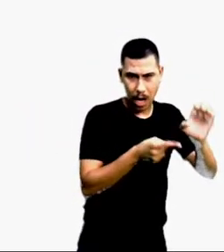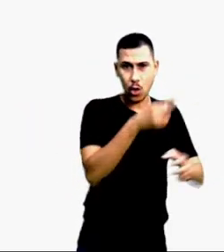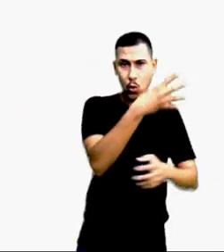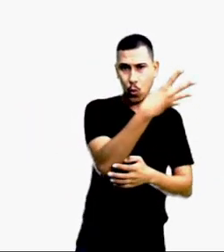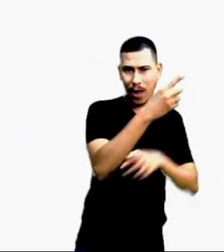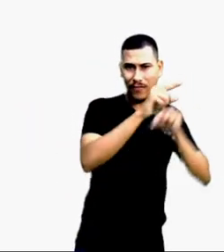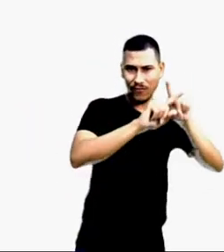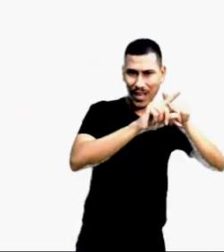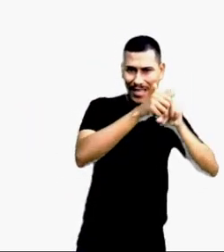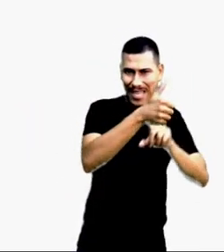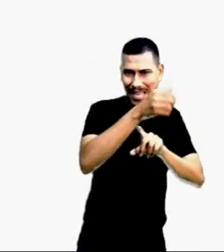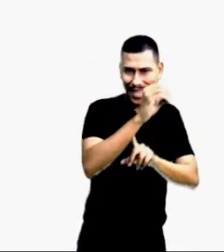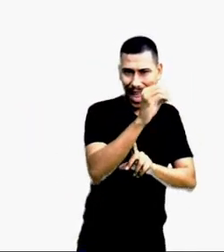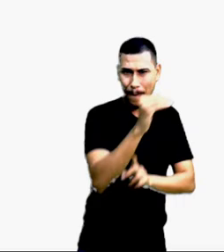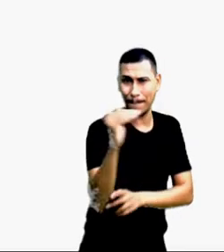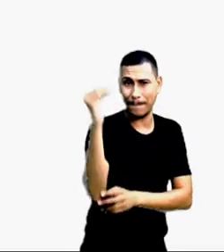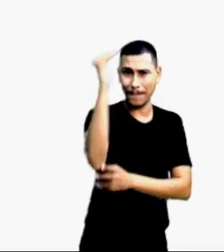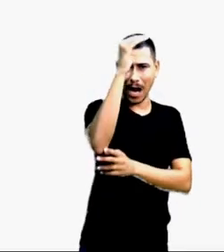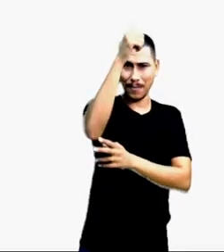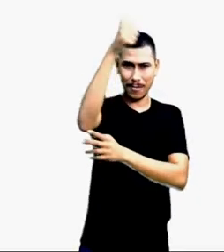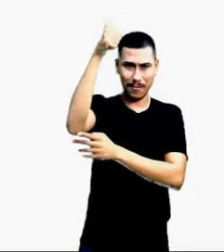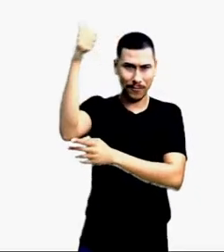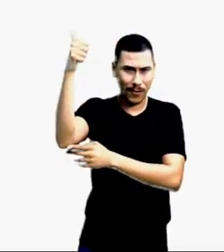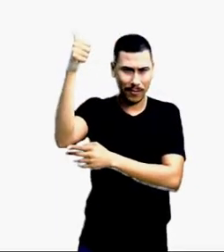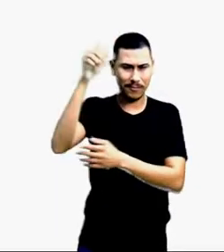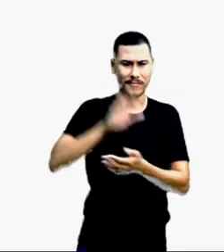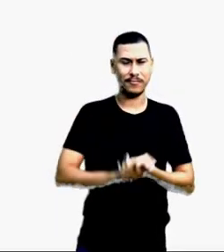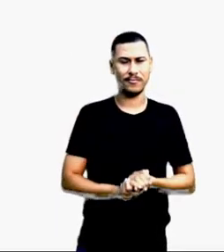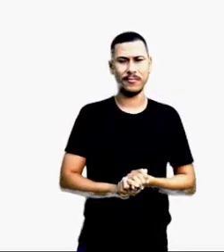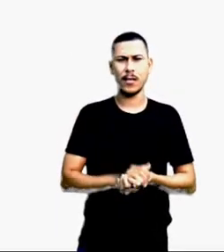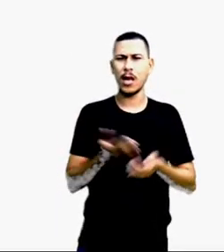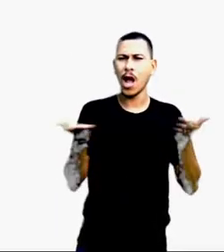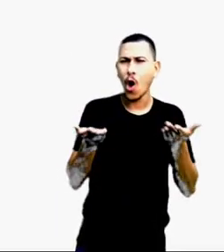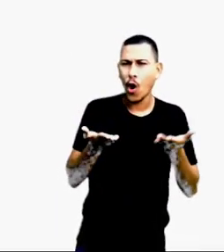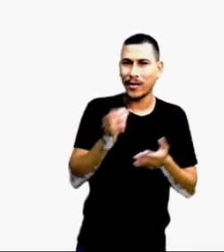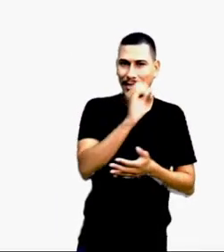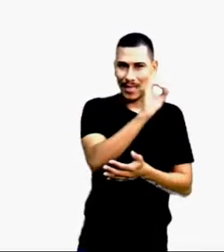vezes 10 elevado à 11ª potência. E agora,